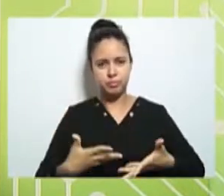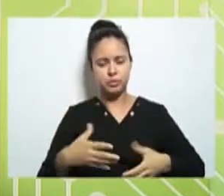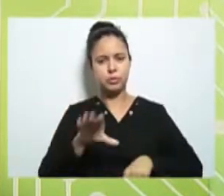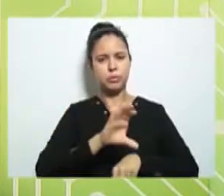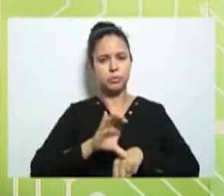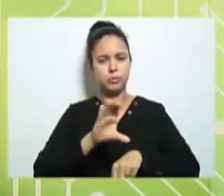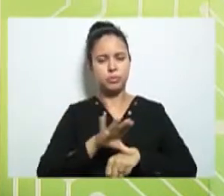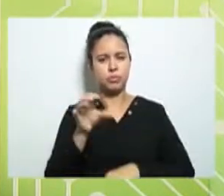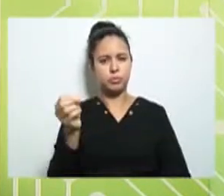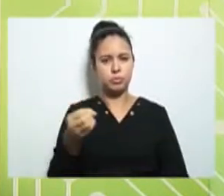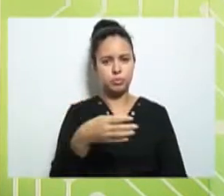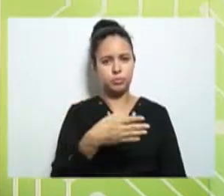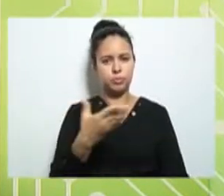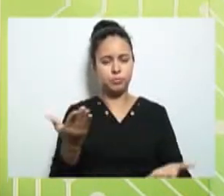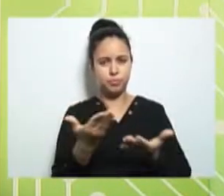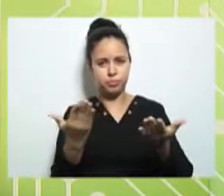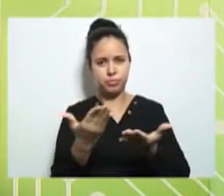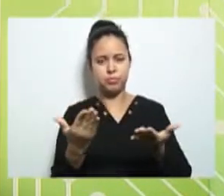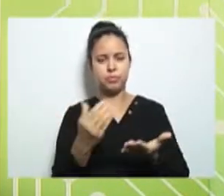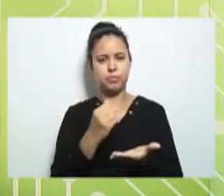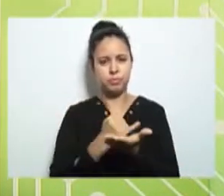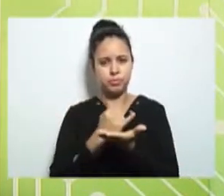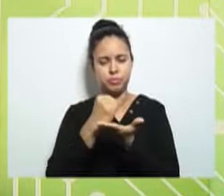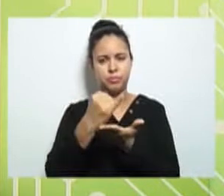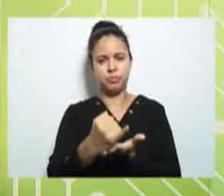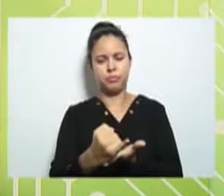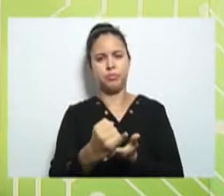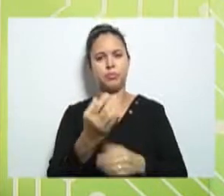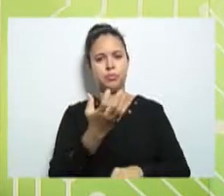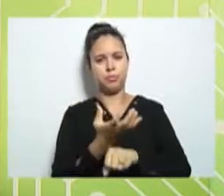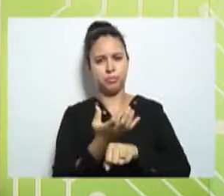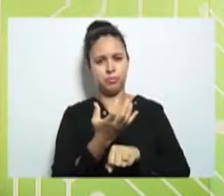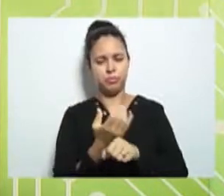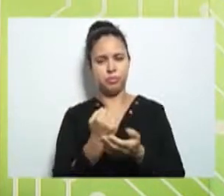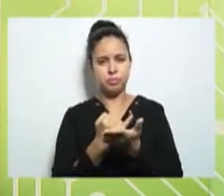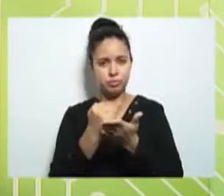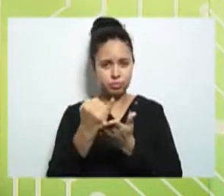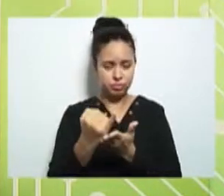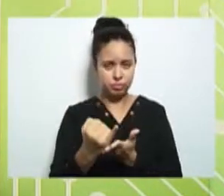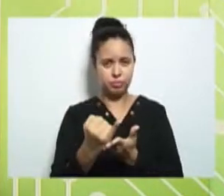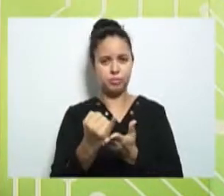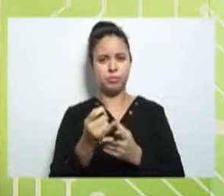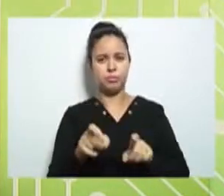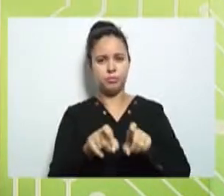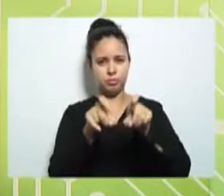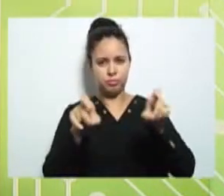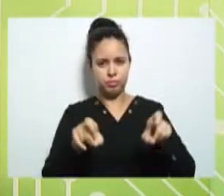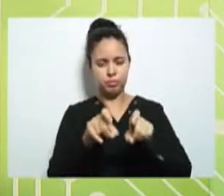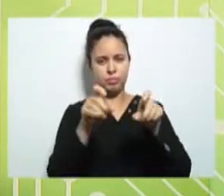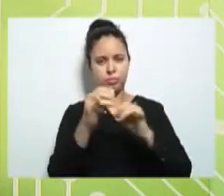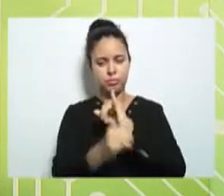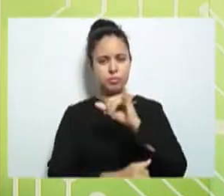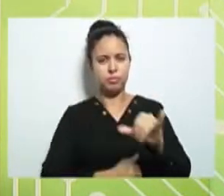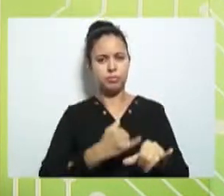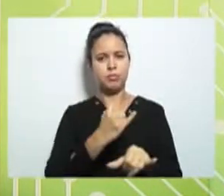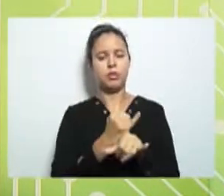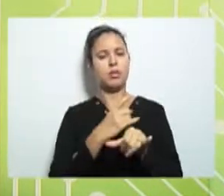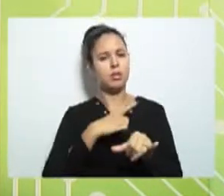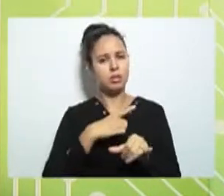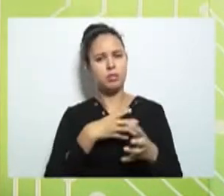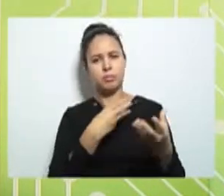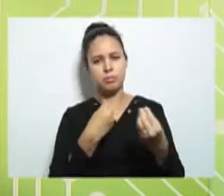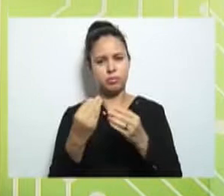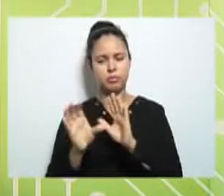nova. Hoje a gente vai iniciar com vocês a disciplina de Introdução à Informática. São 4 encontros com bastante conteúdo que a gente tem para trazer